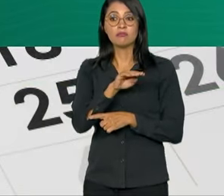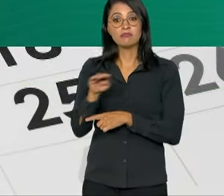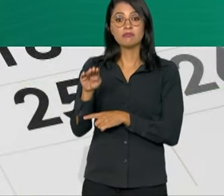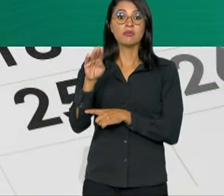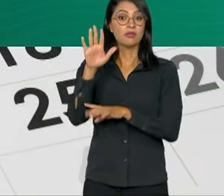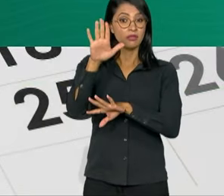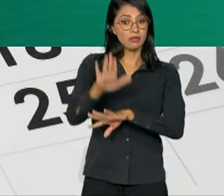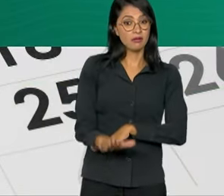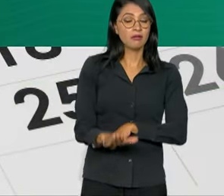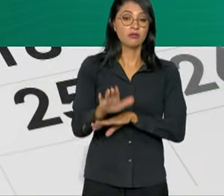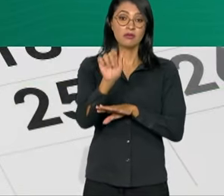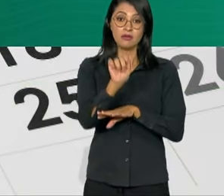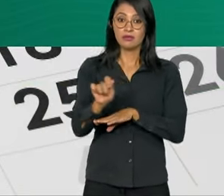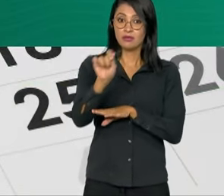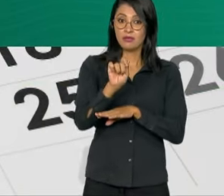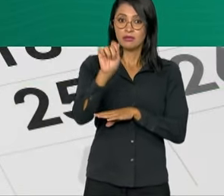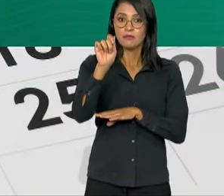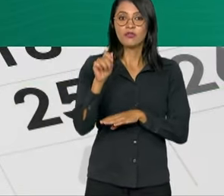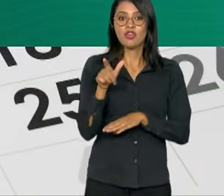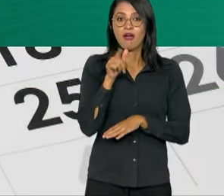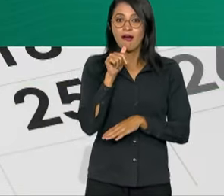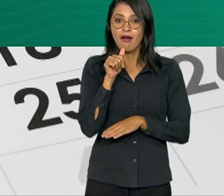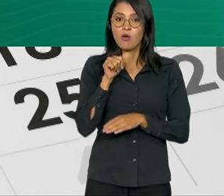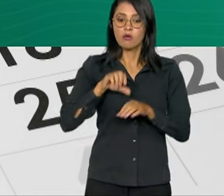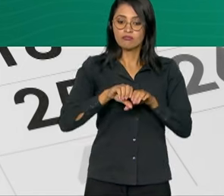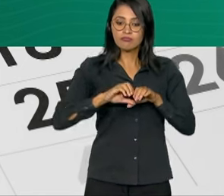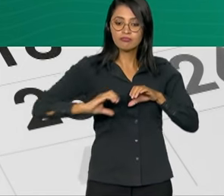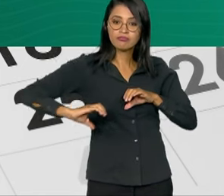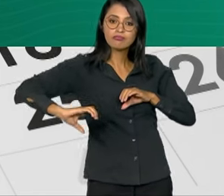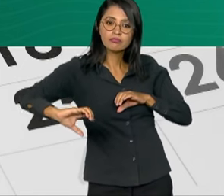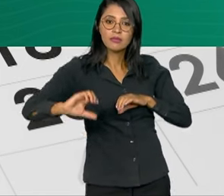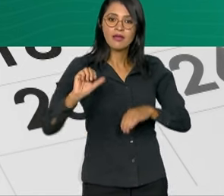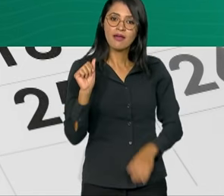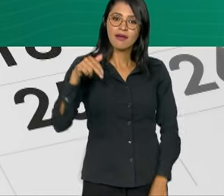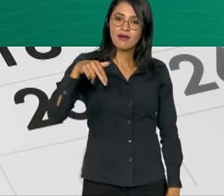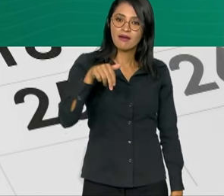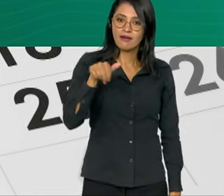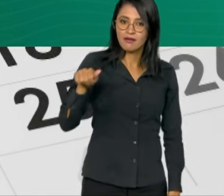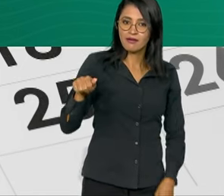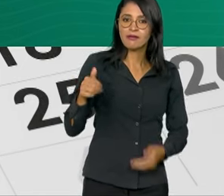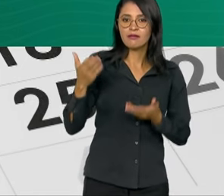Agência Nacional de Águas e Saneamento Básico, ANA,